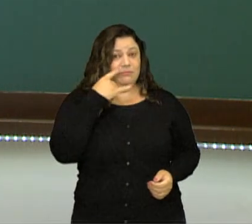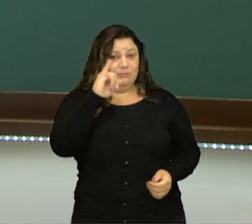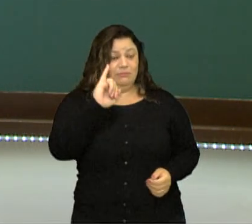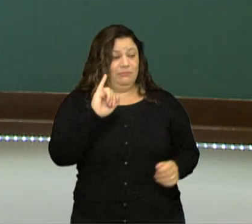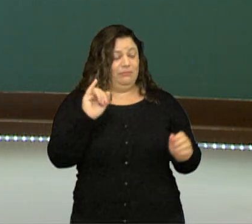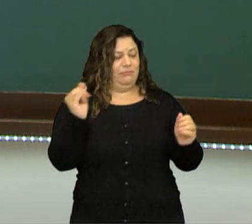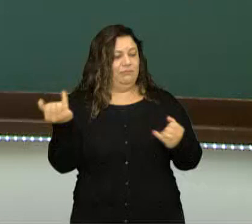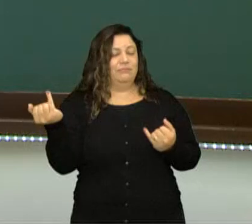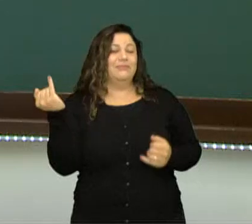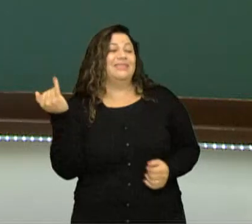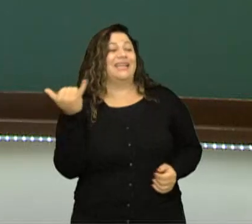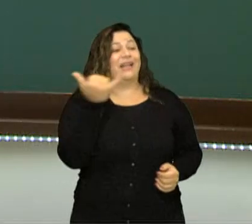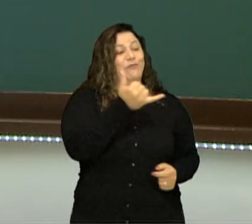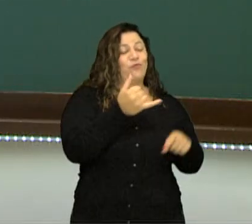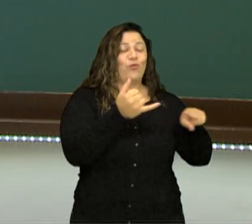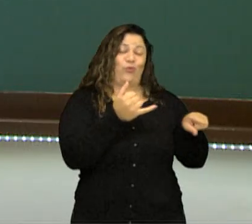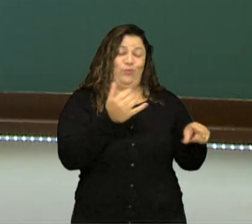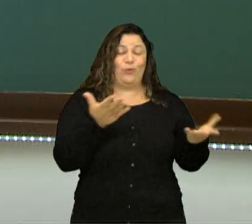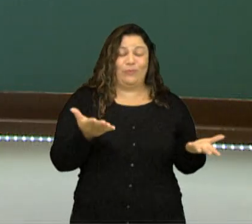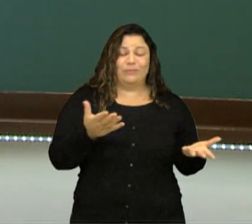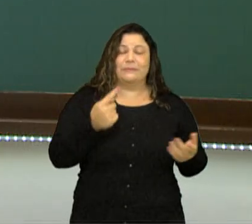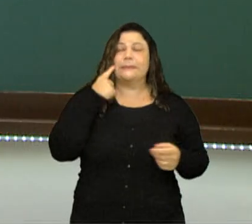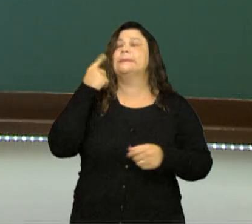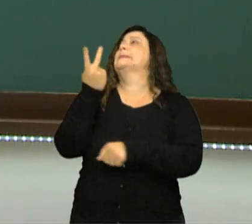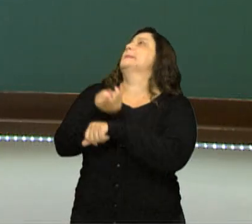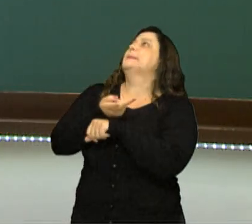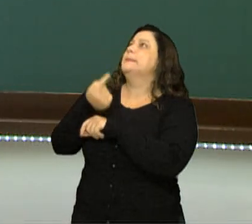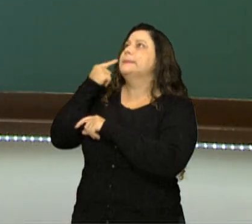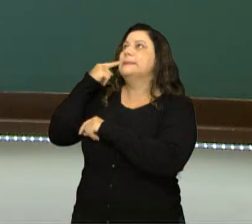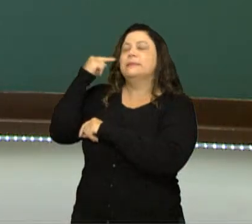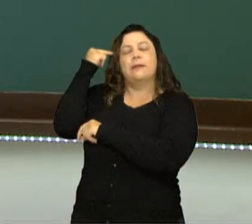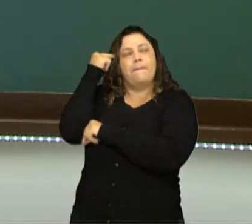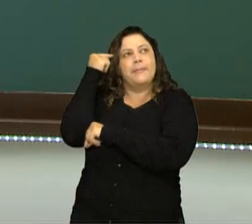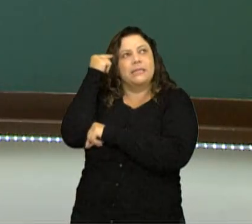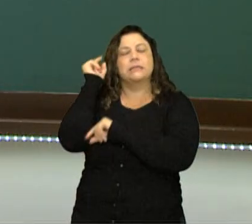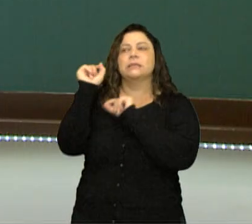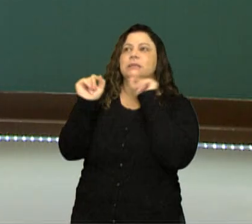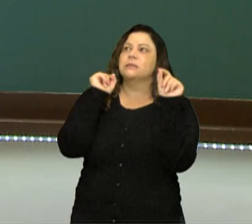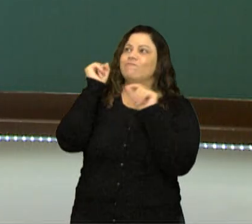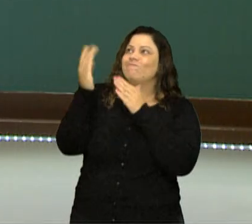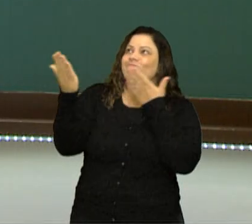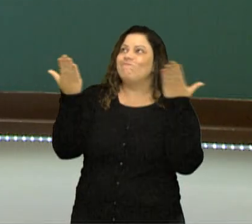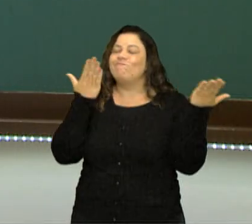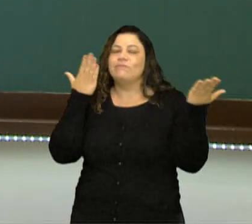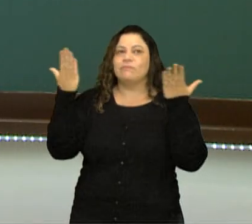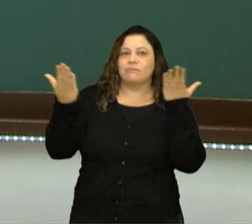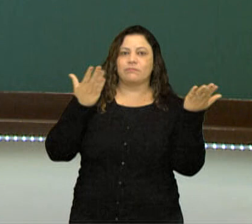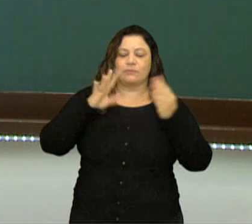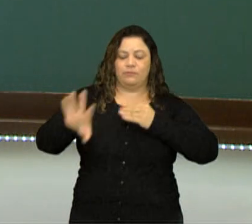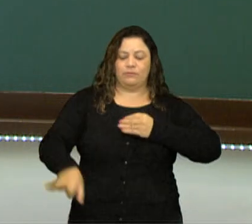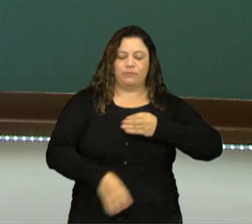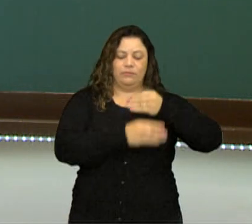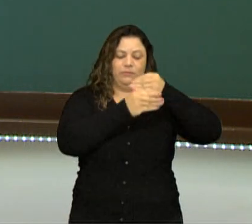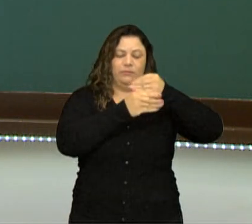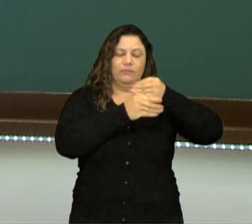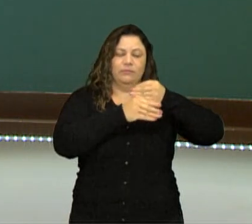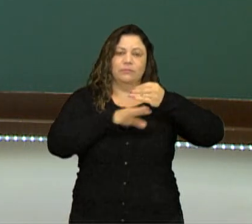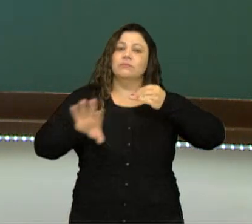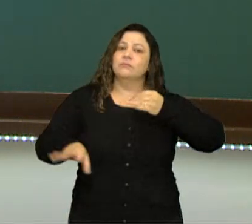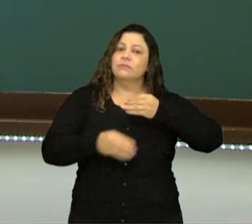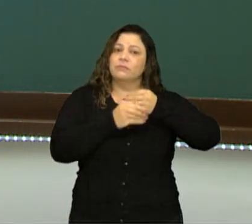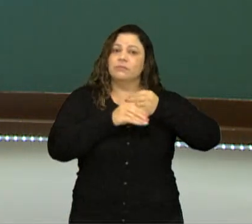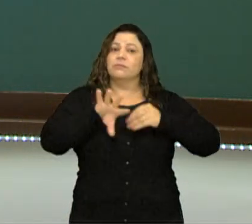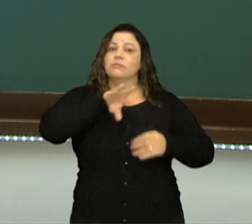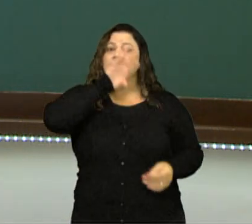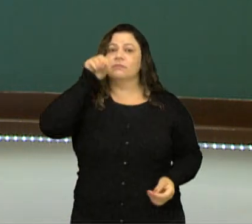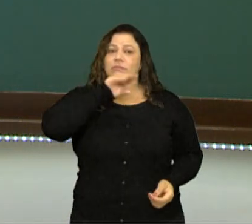não era boa. Então ele ficou buscando, pensando em algo que ele pudesse completar essa fala